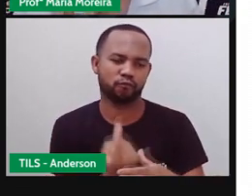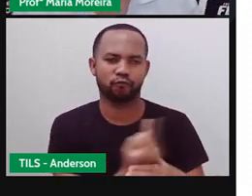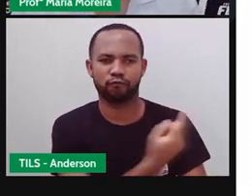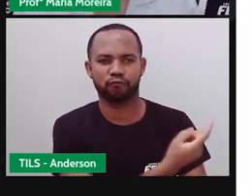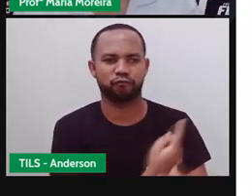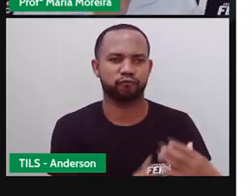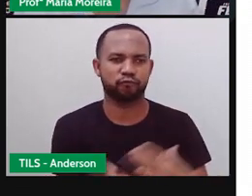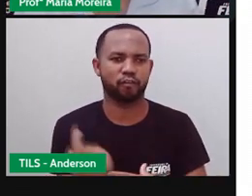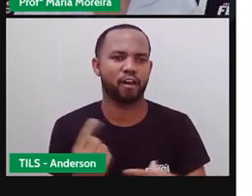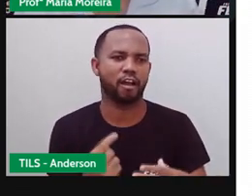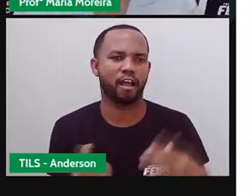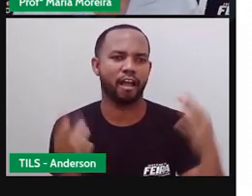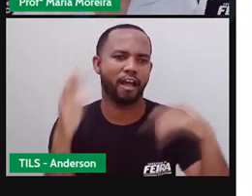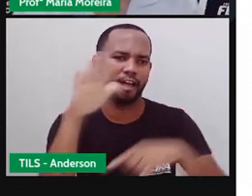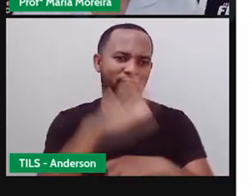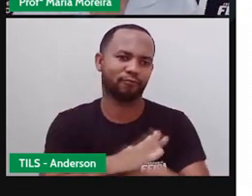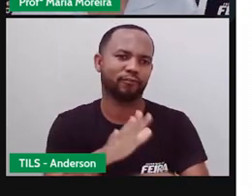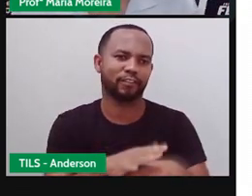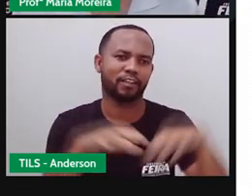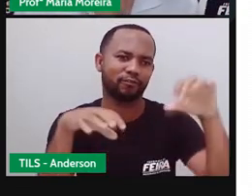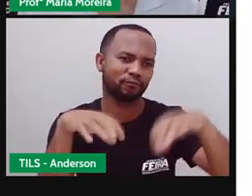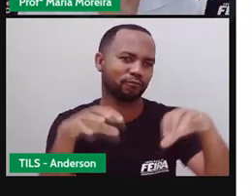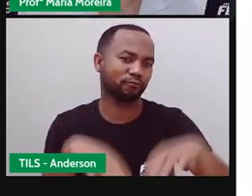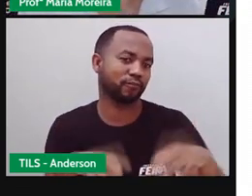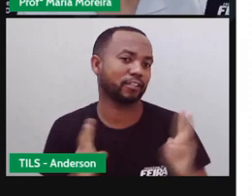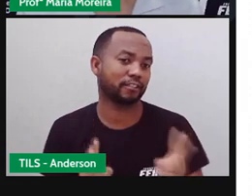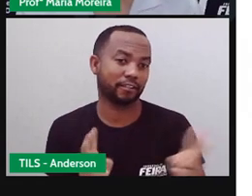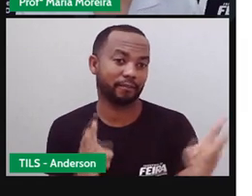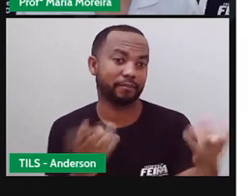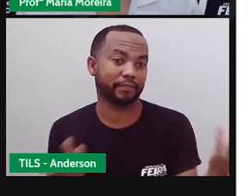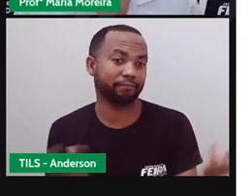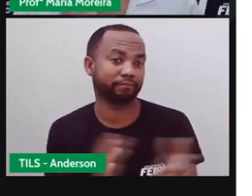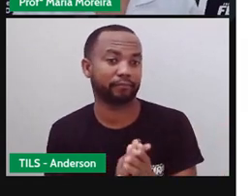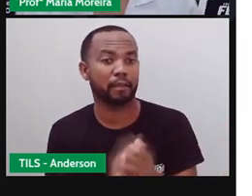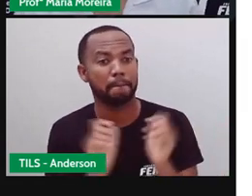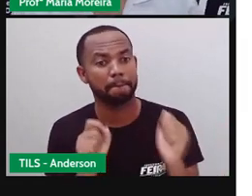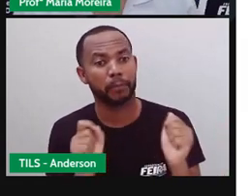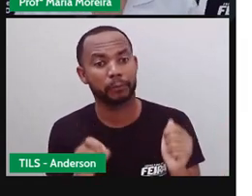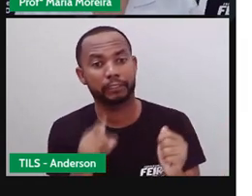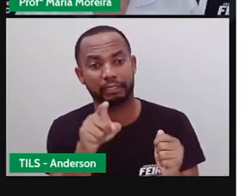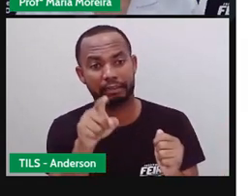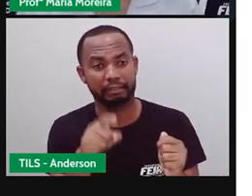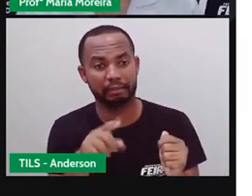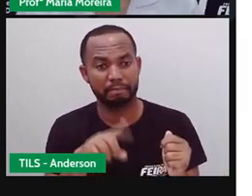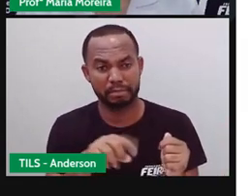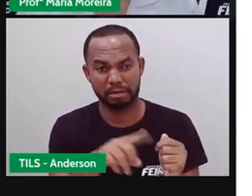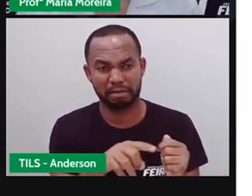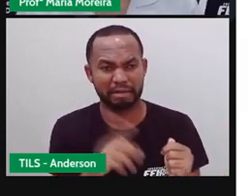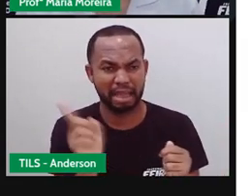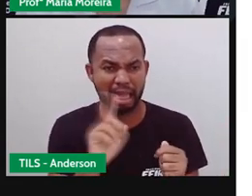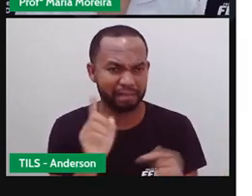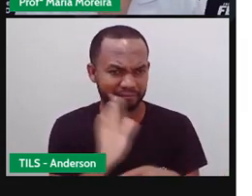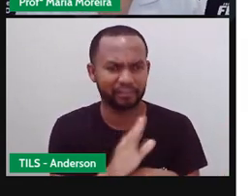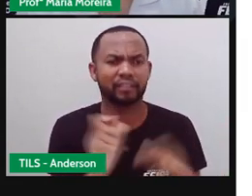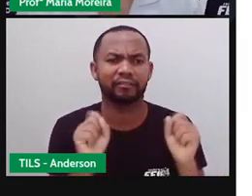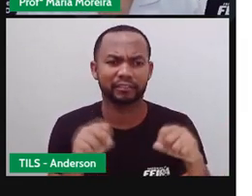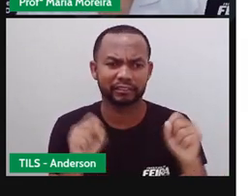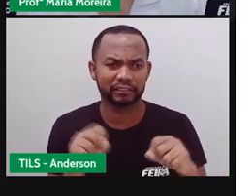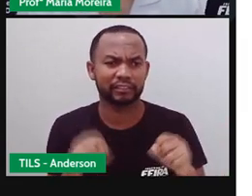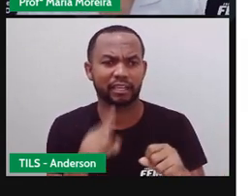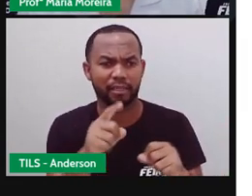aí não vai adentrar o sol o solo ele já não vai ser mais tão fértil já ficar o que um só um pouco mais pobre